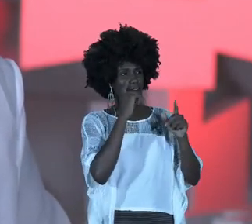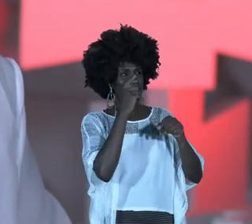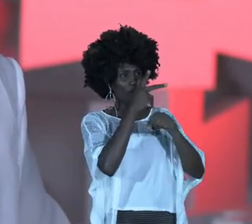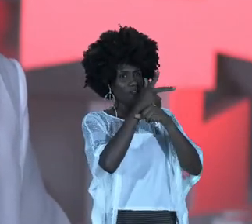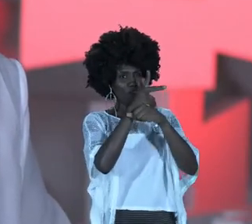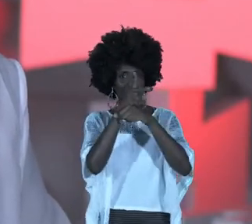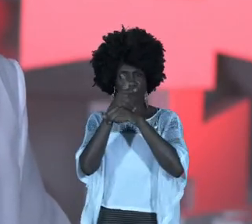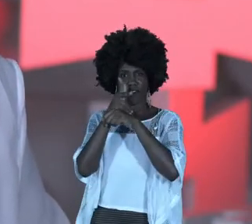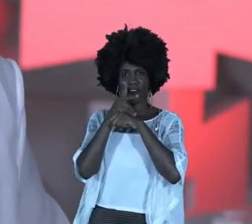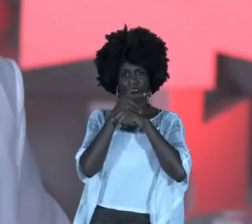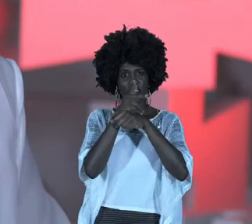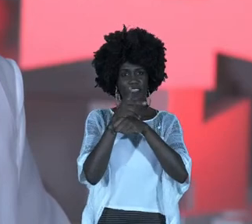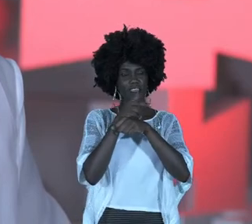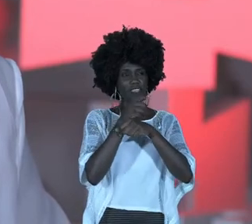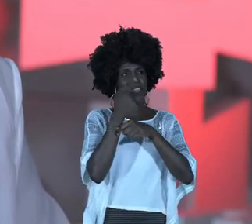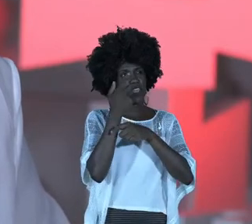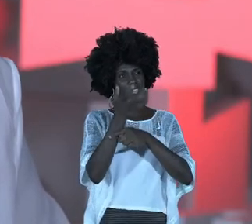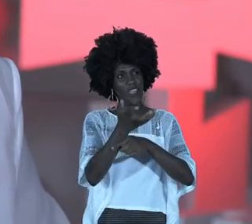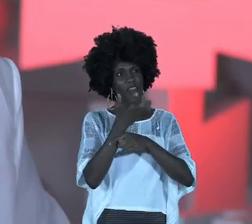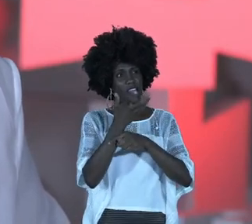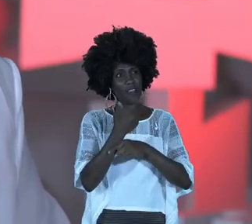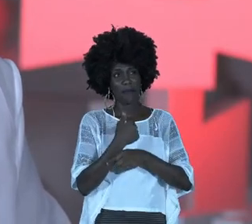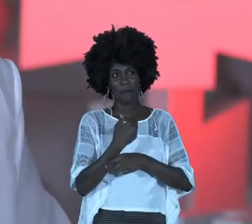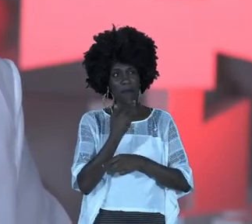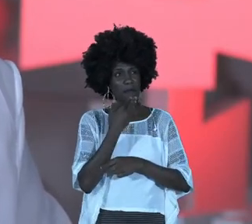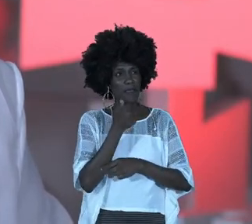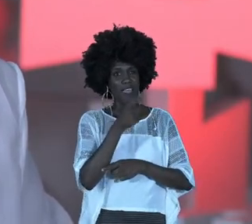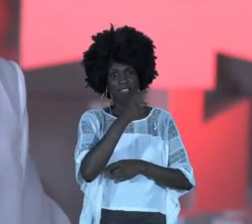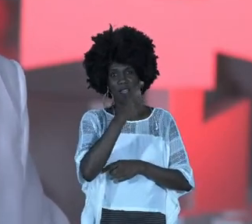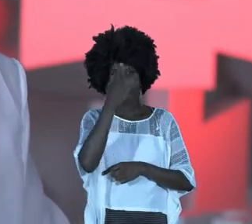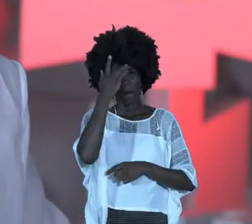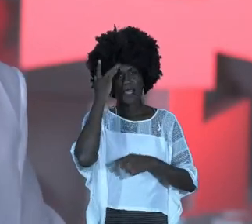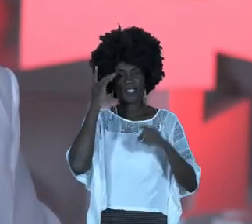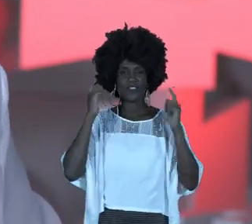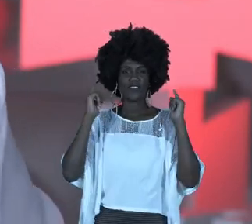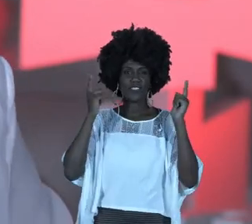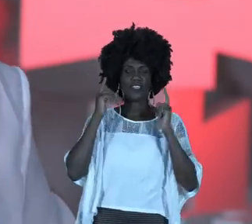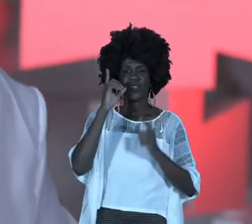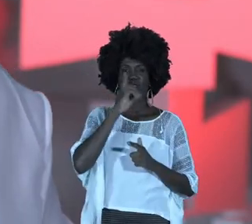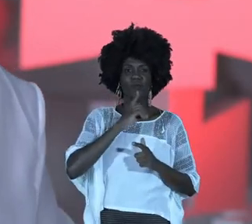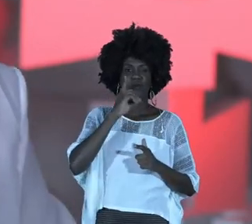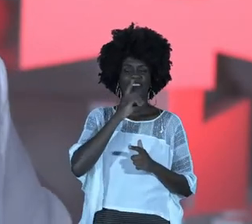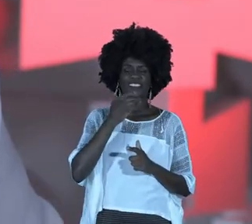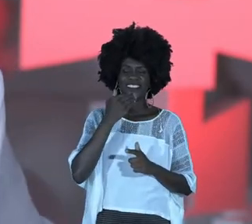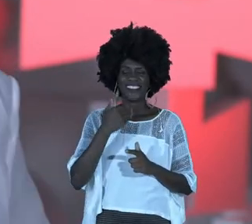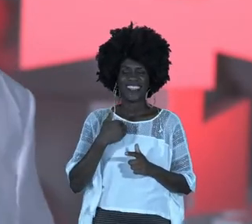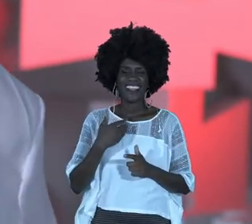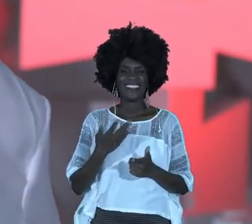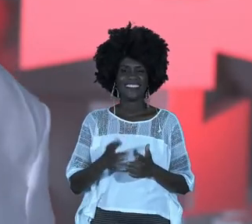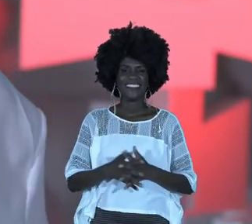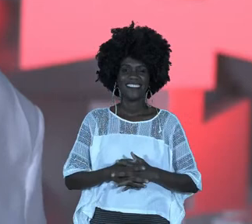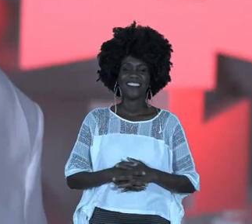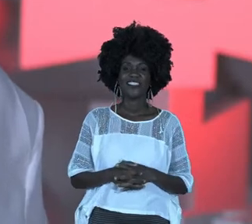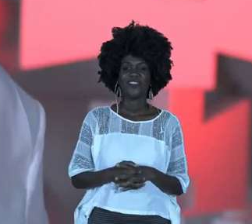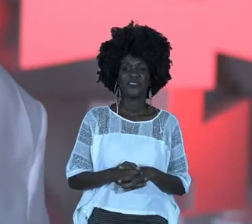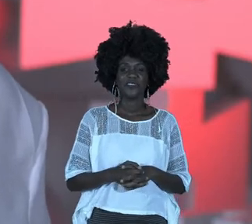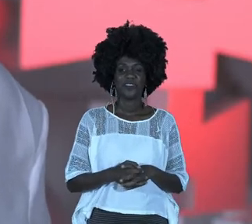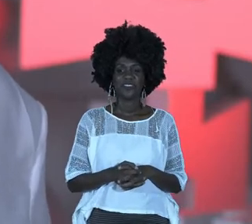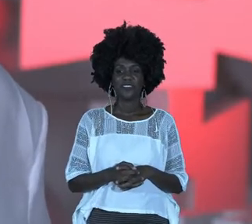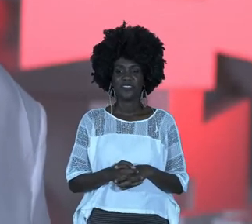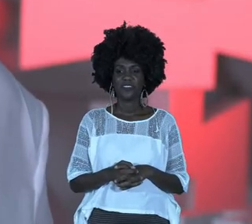desse fundo, desse motor, desse ferry boat, que é melhor do que nessa farra de domingo de tarde. Então,